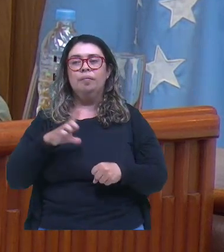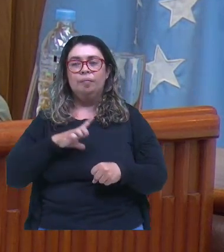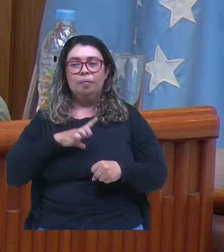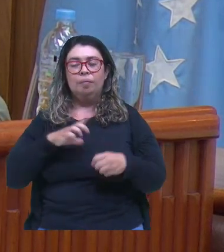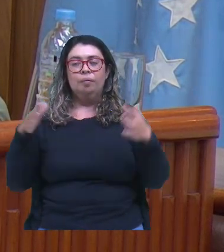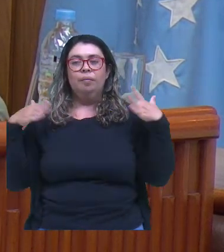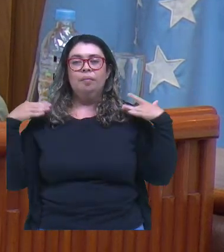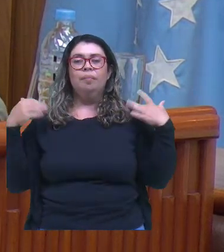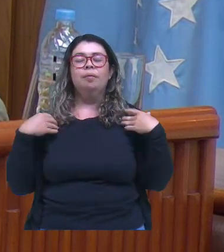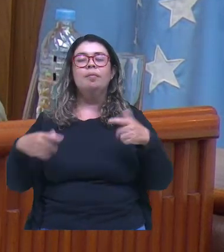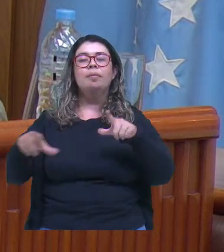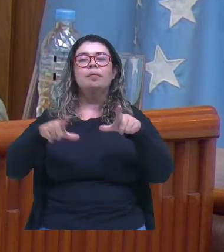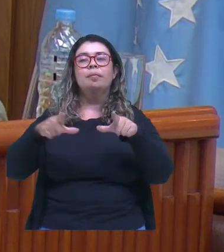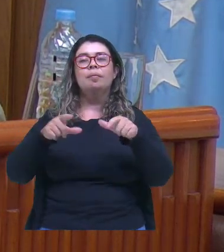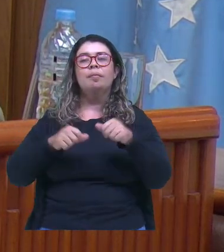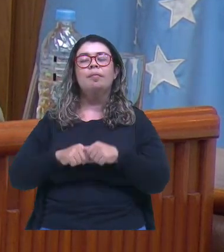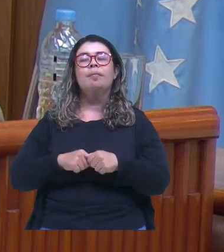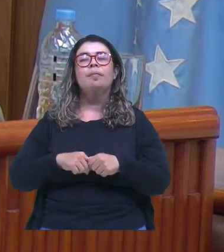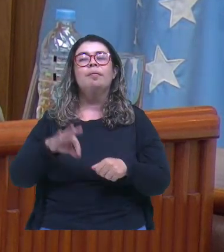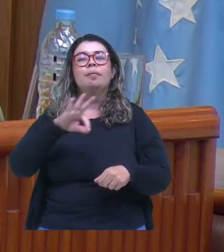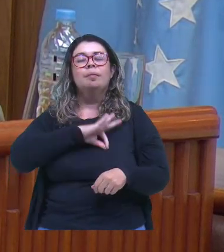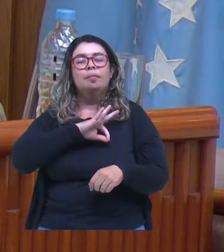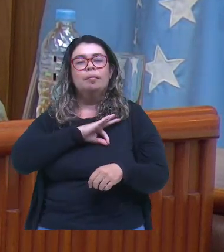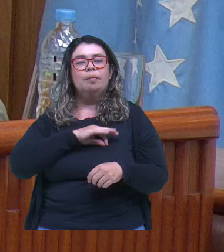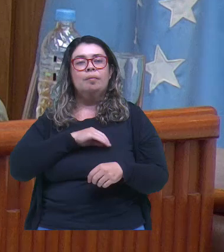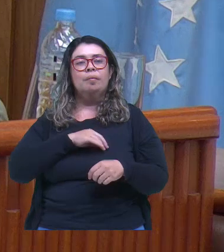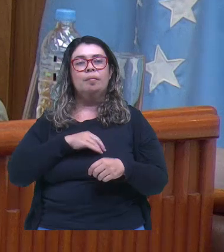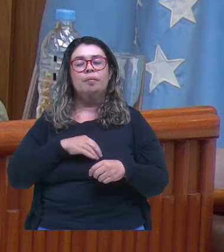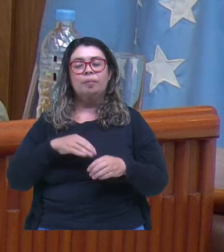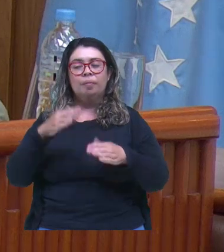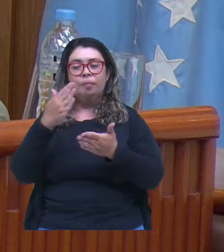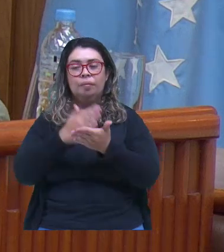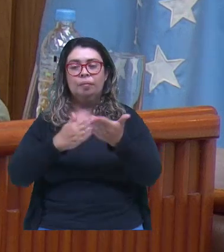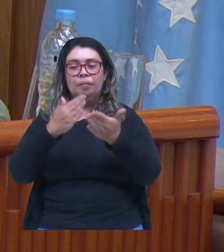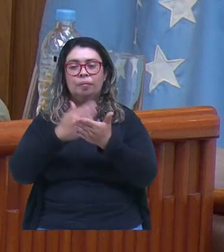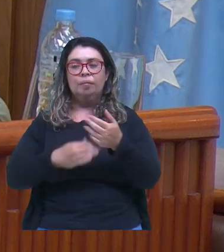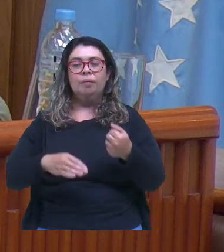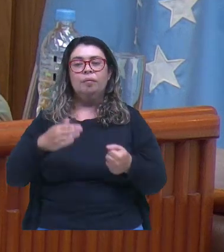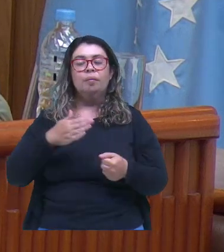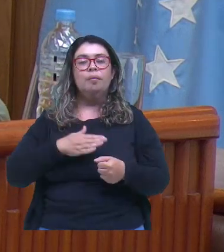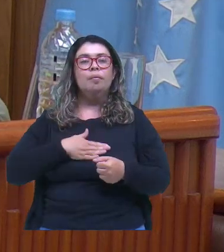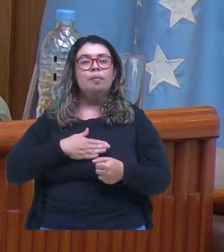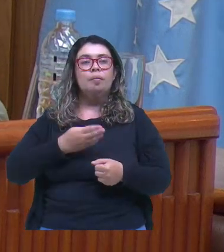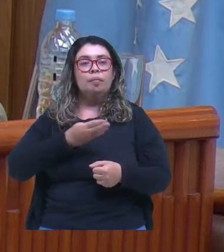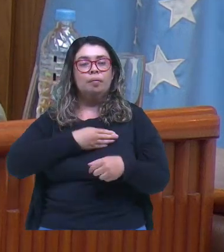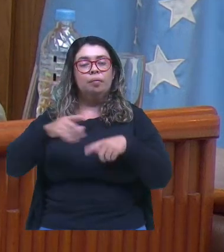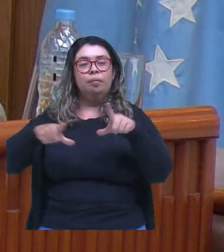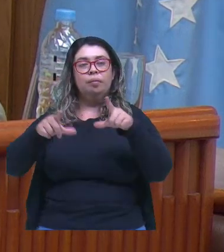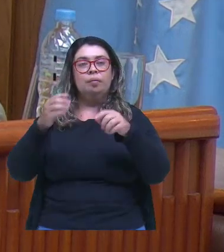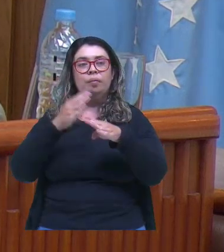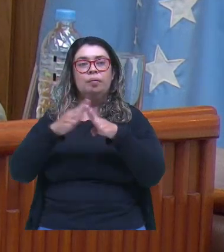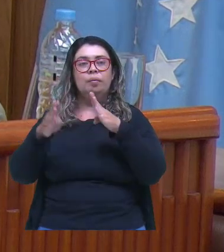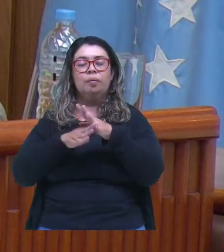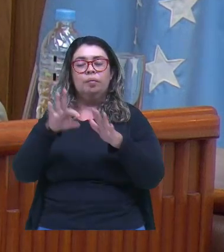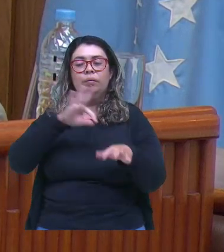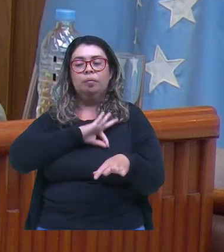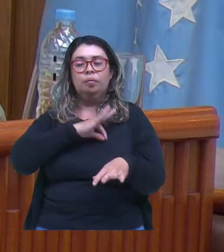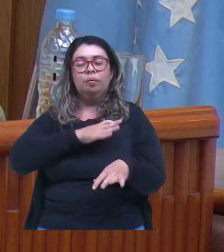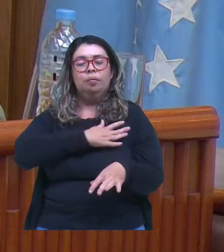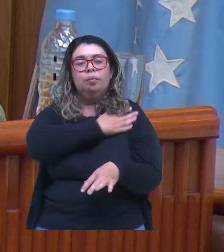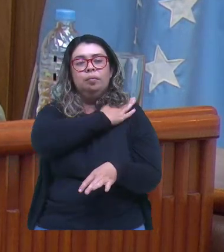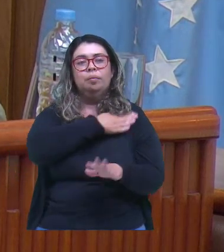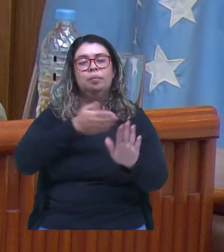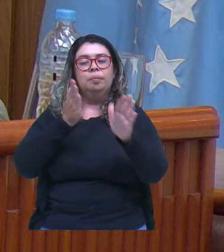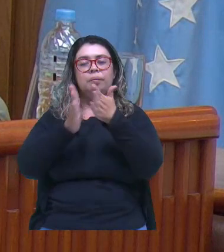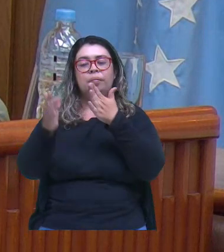tão respeitada, compartilho não somente com meus superiores, pares e subordinados, mas também com todos os policiais militares que passaram